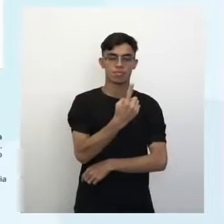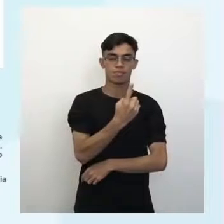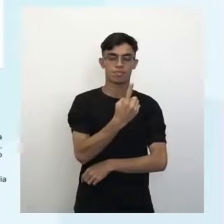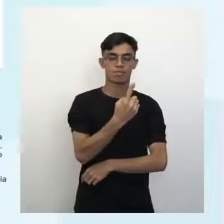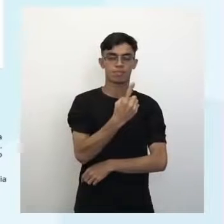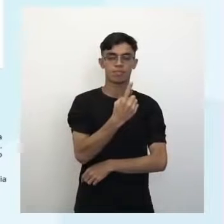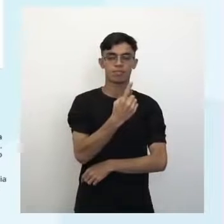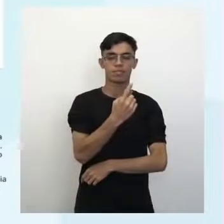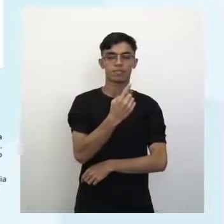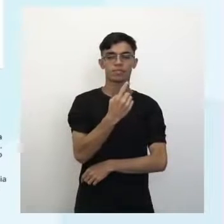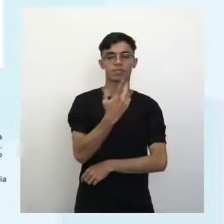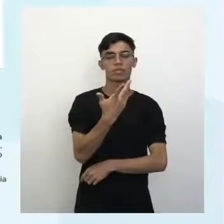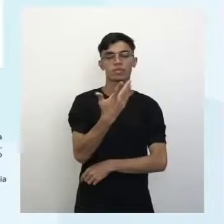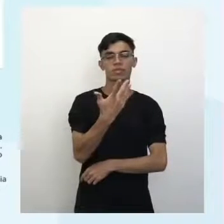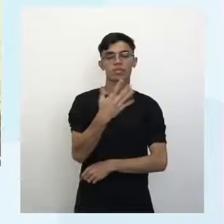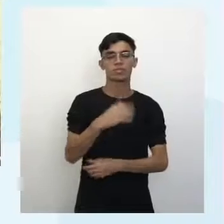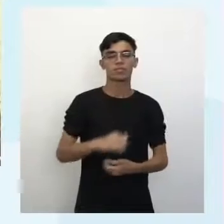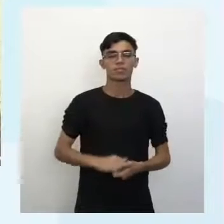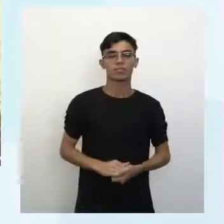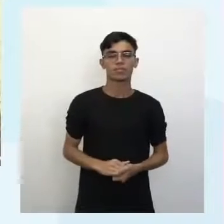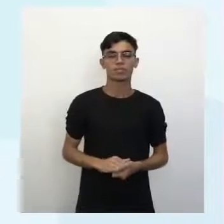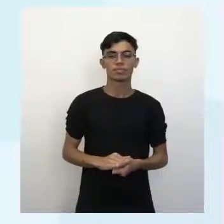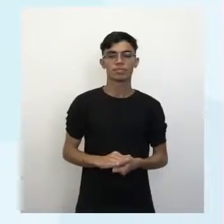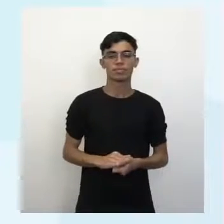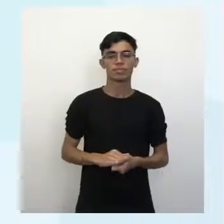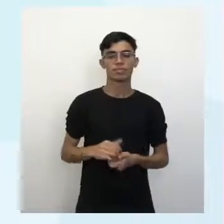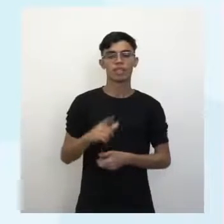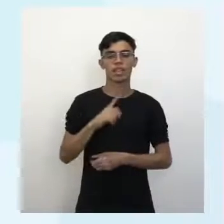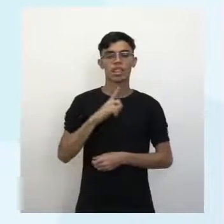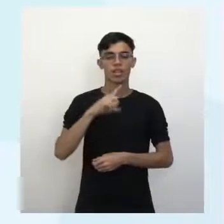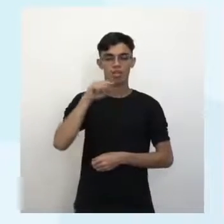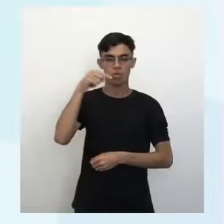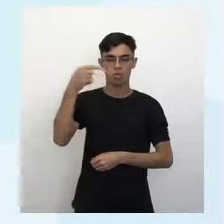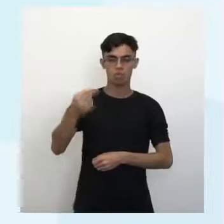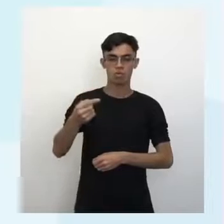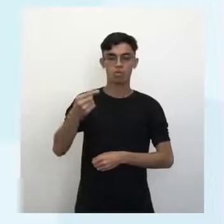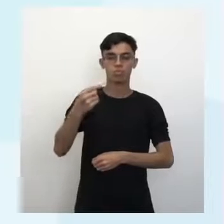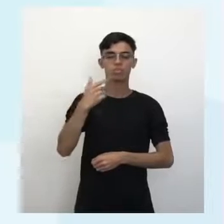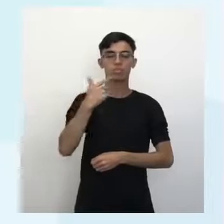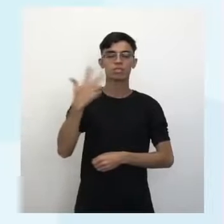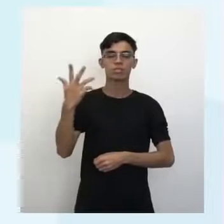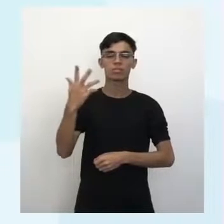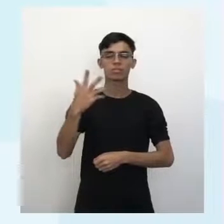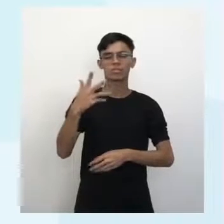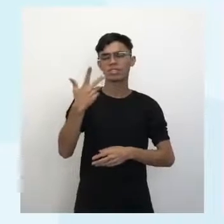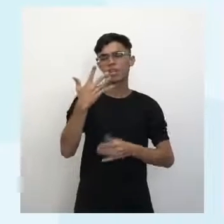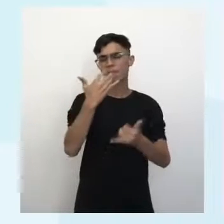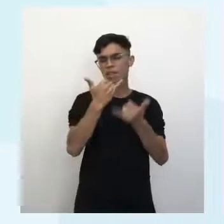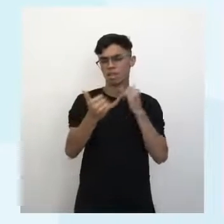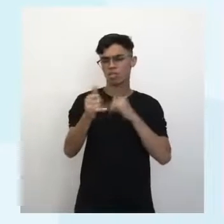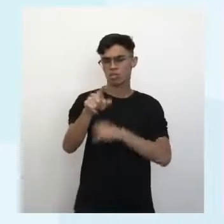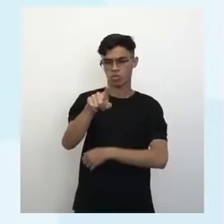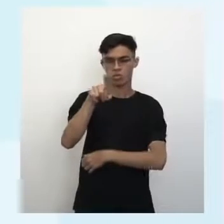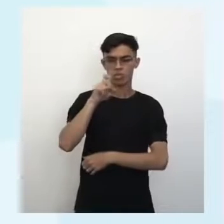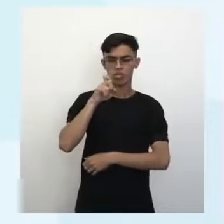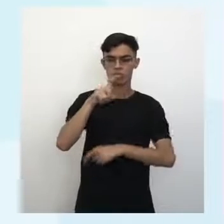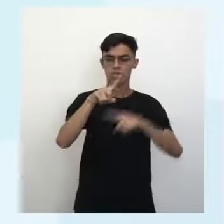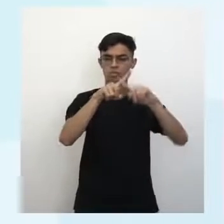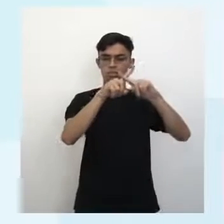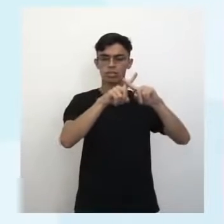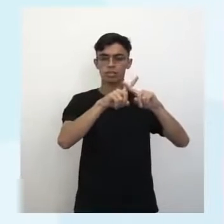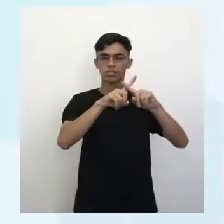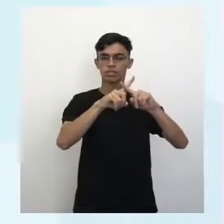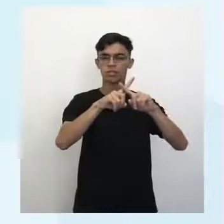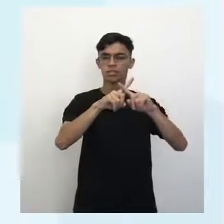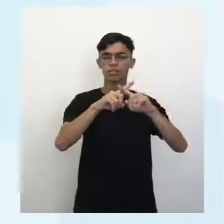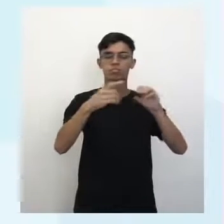Ele parece um bastãozinho. Quando ele está pareado com outro, ele fica parecendo esse xizinho aí. Tá? É assim que ele vai aparecer